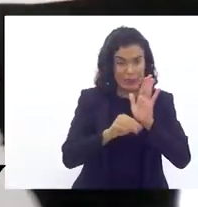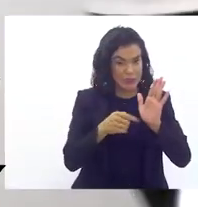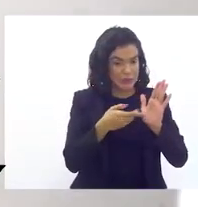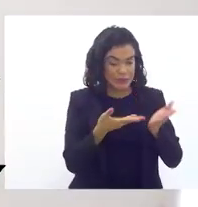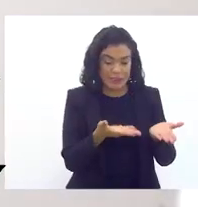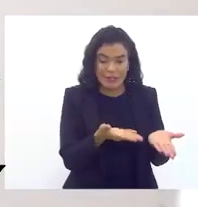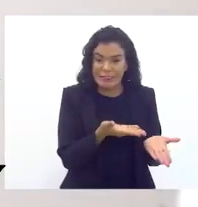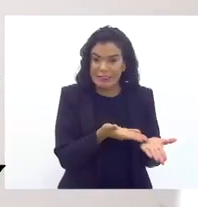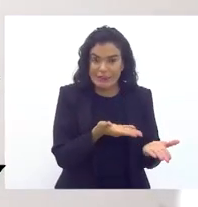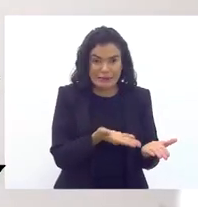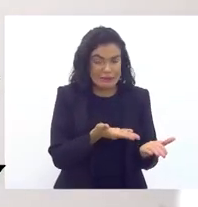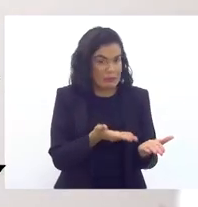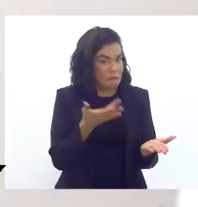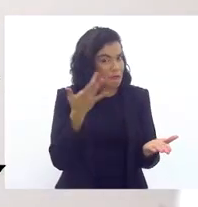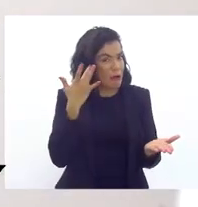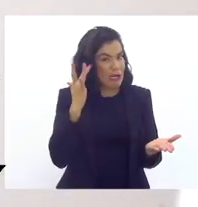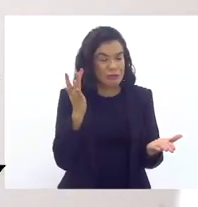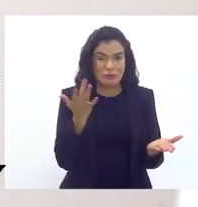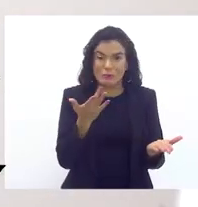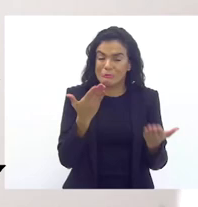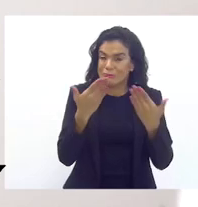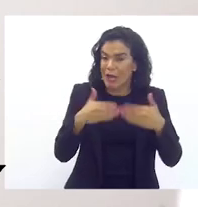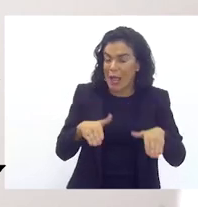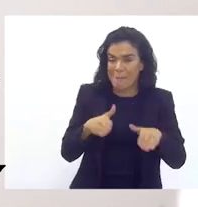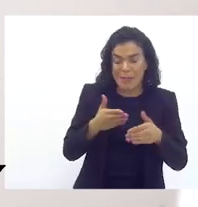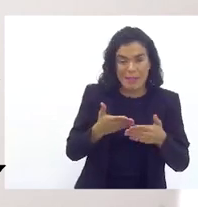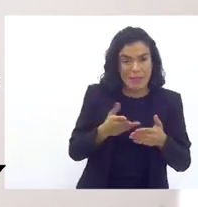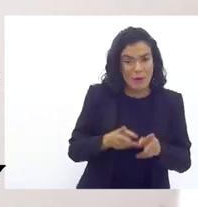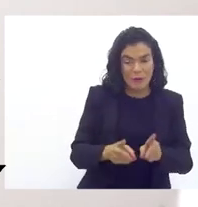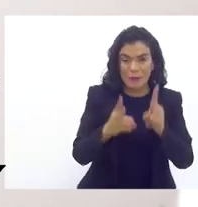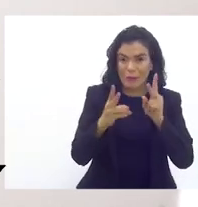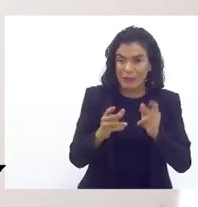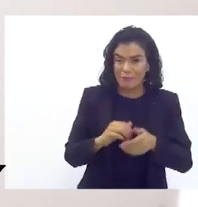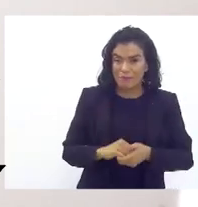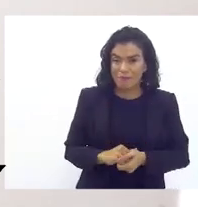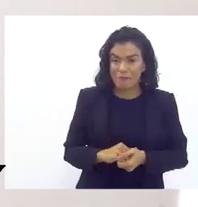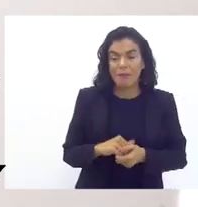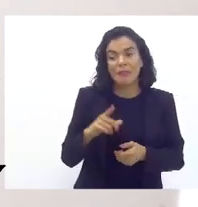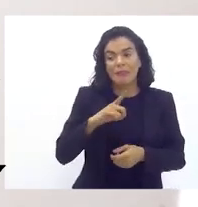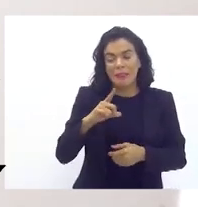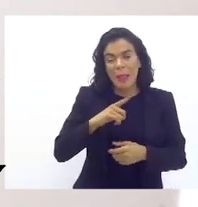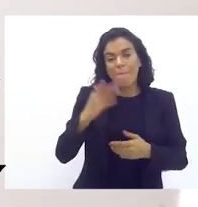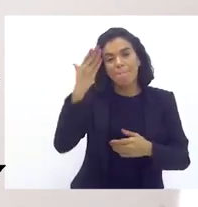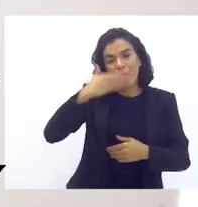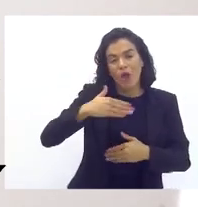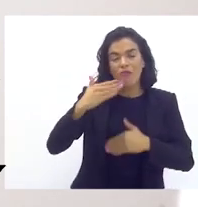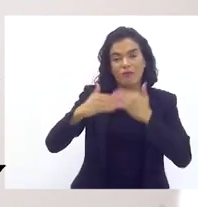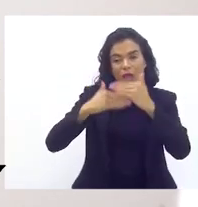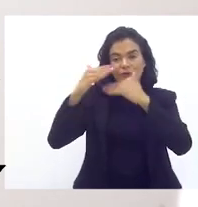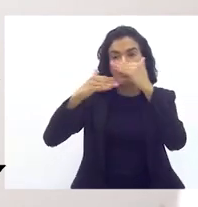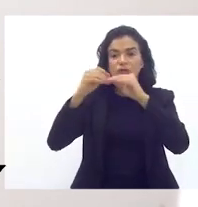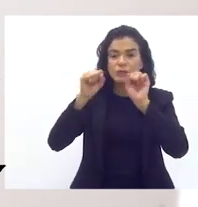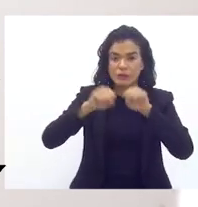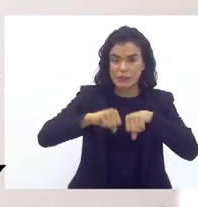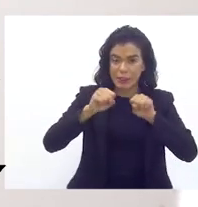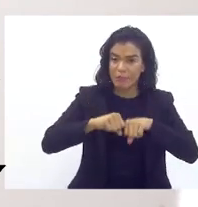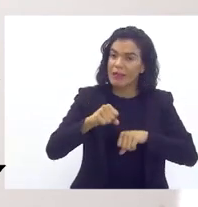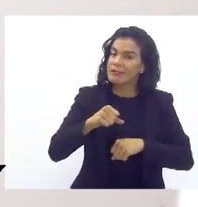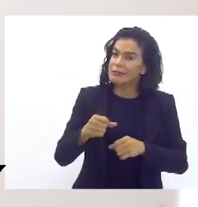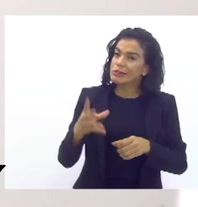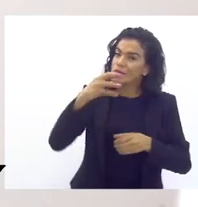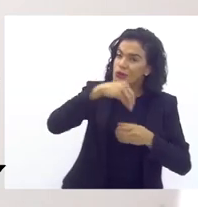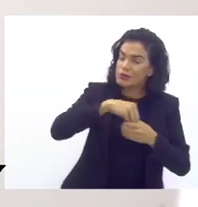forma não sei se vale a pena passar ele traz alguns avanços sim mas ele também tá trazendo é coisas muito ruins juntas